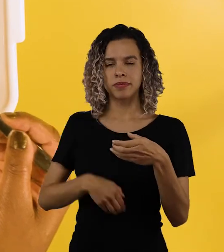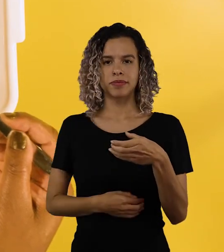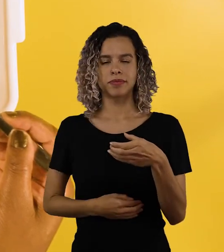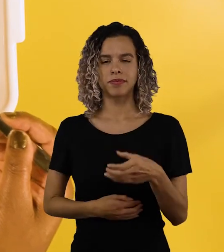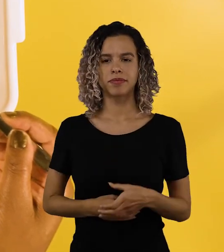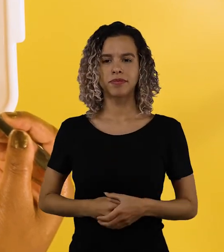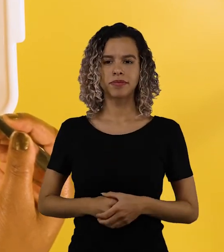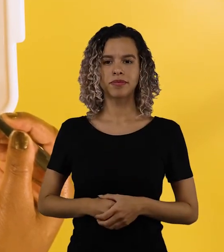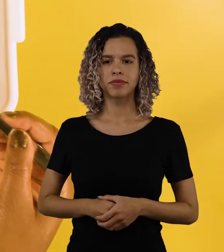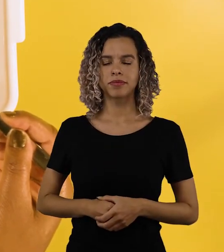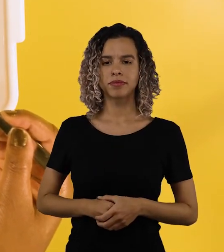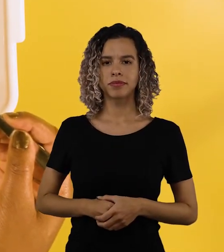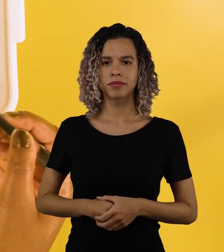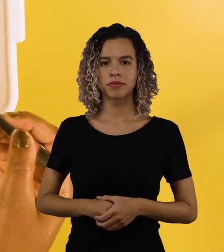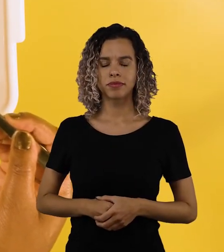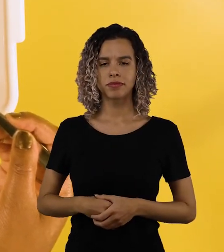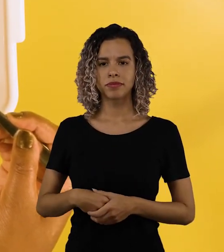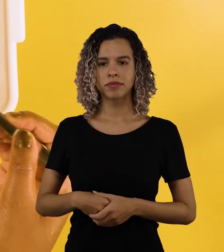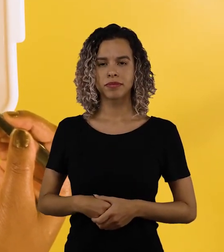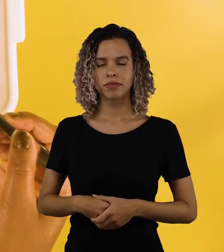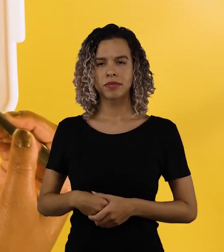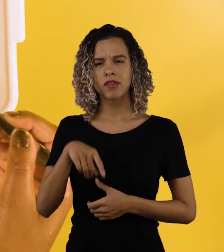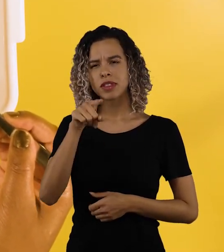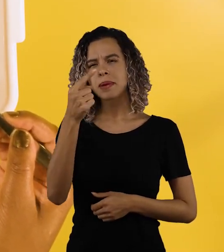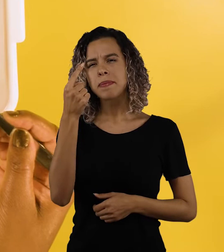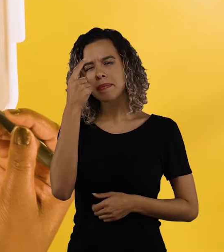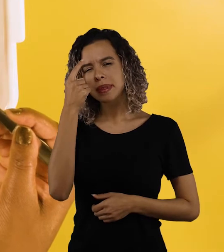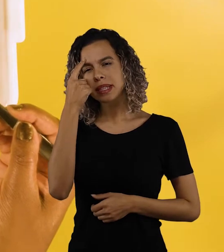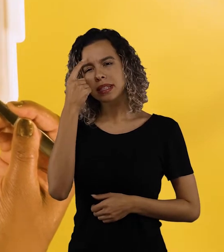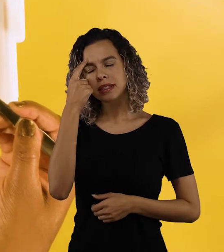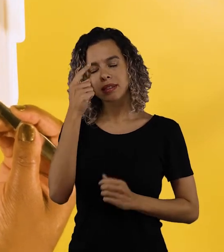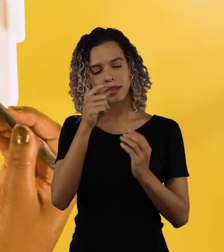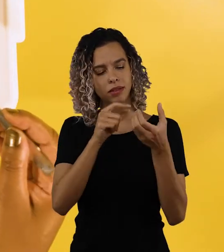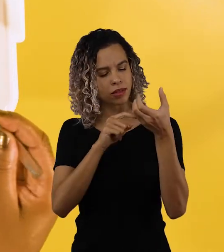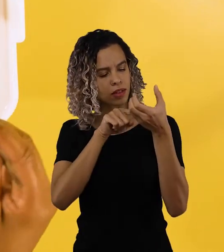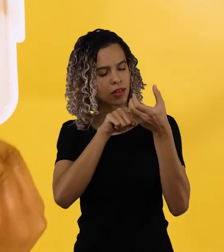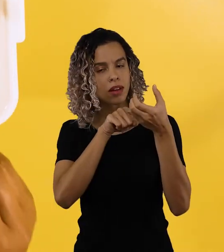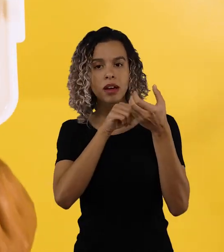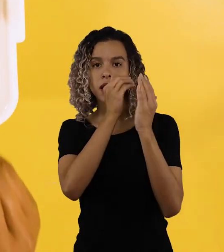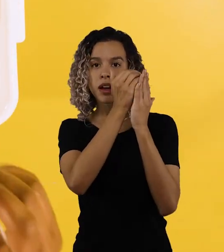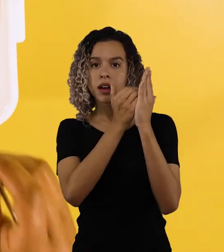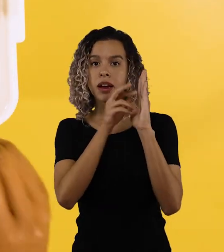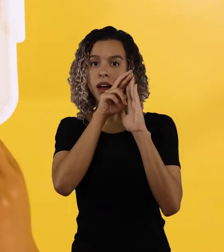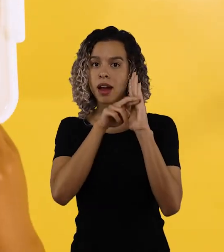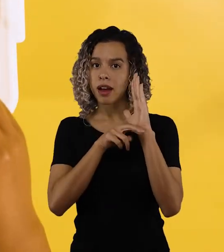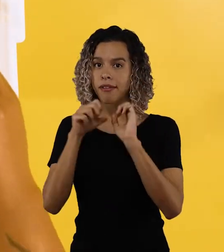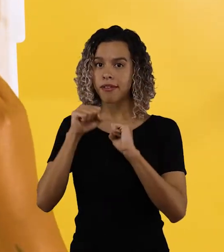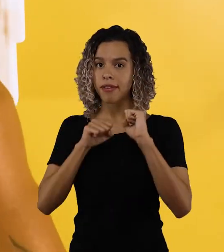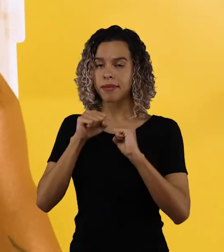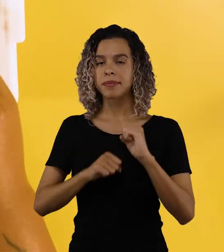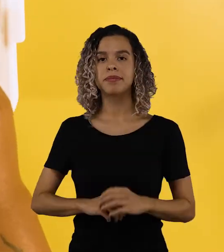corante. É sempre indicado que você observe as instruções do